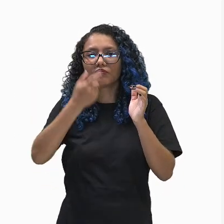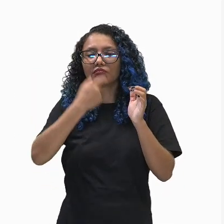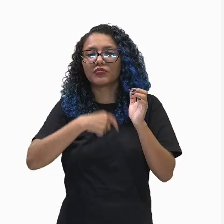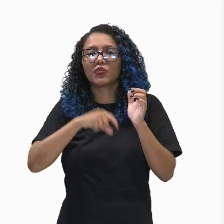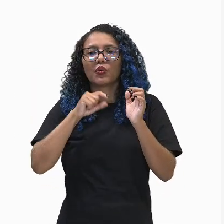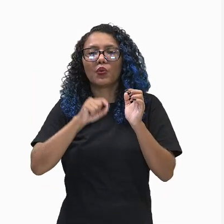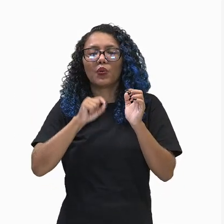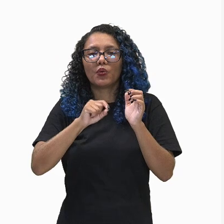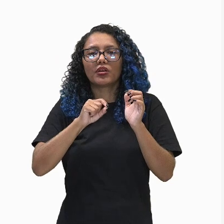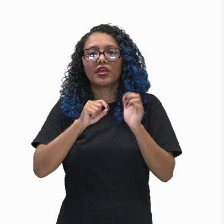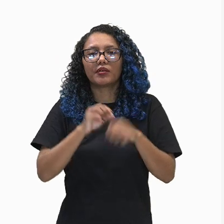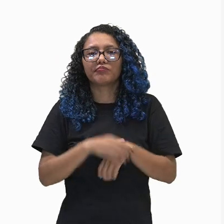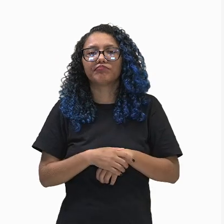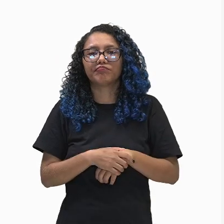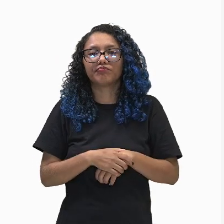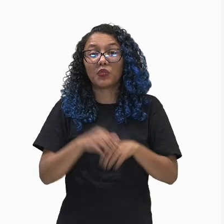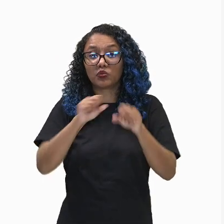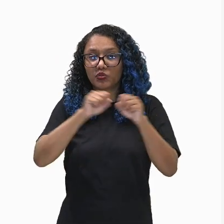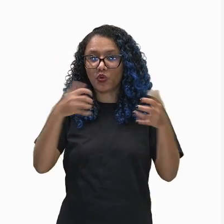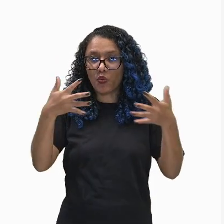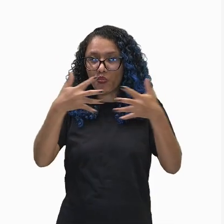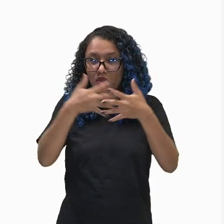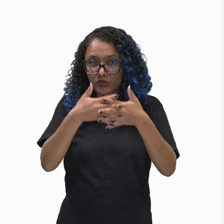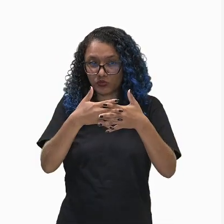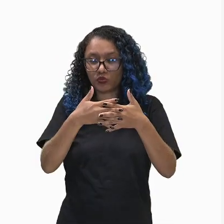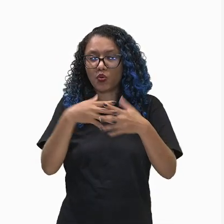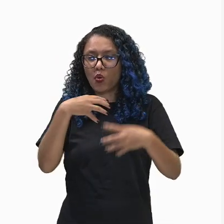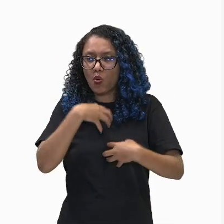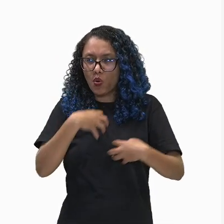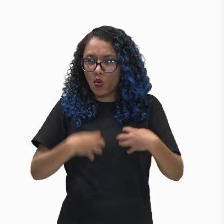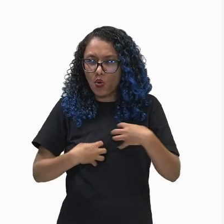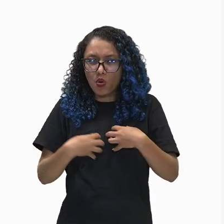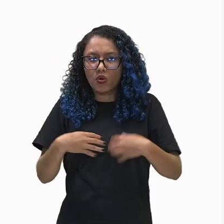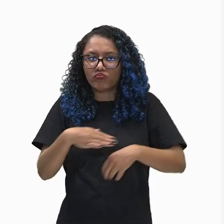de órgãos, tecidos e células